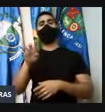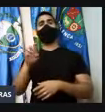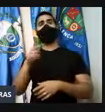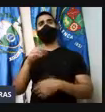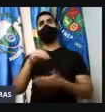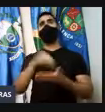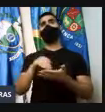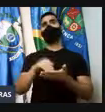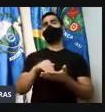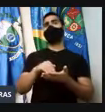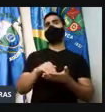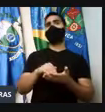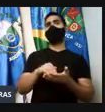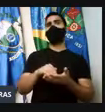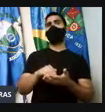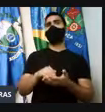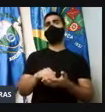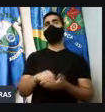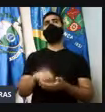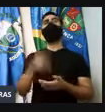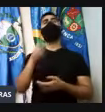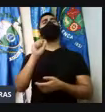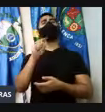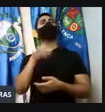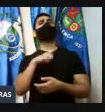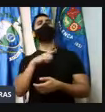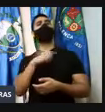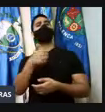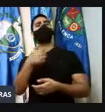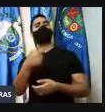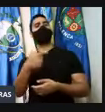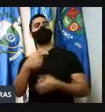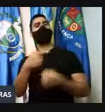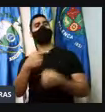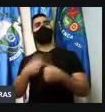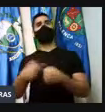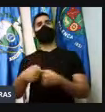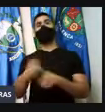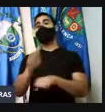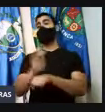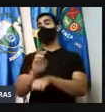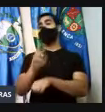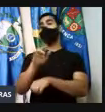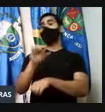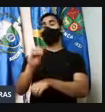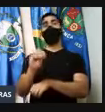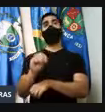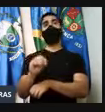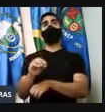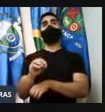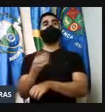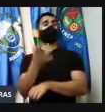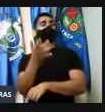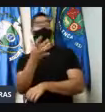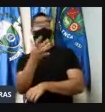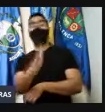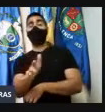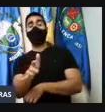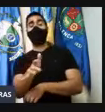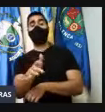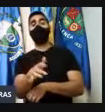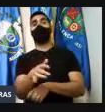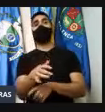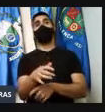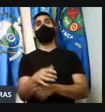nacional de saneamento básico, Pedro Maranhão, disse que tem 17 municípios do estado do Rio de Janeiro que não aderiram